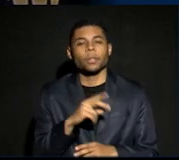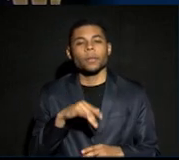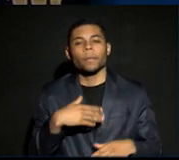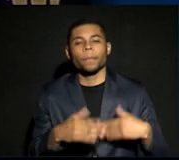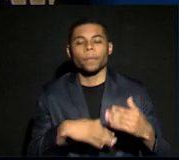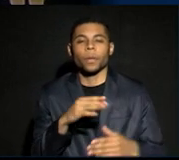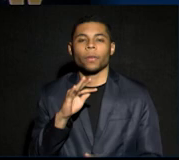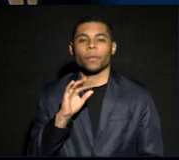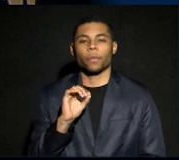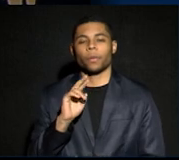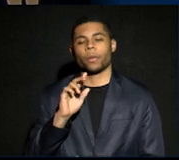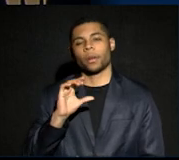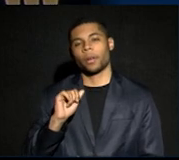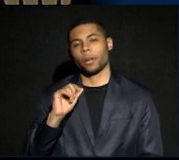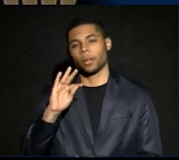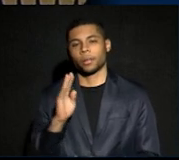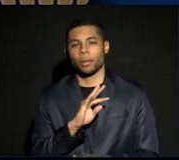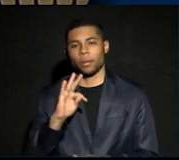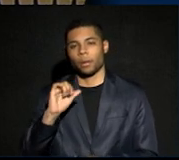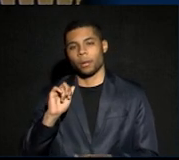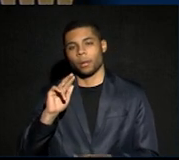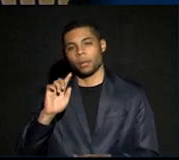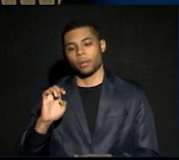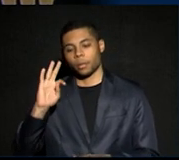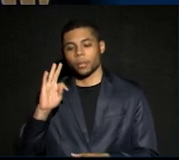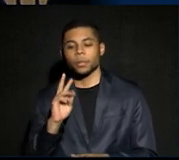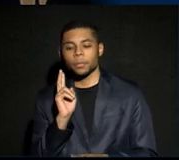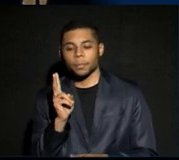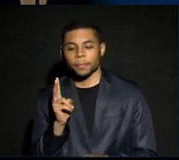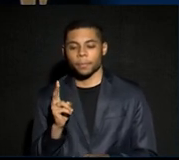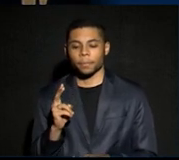Inflation Forecast Target, ou se era uma reação